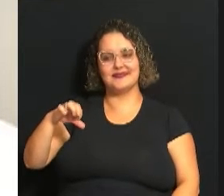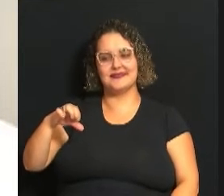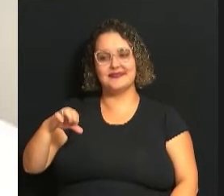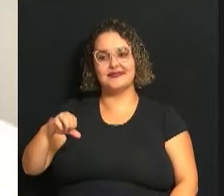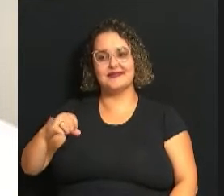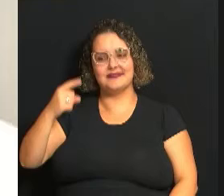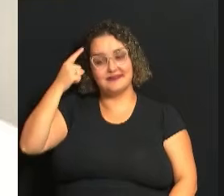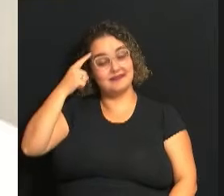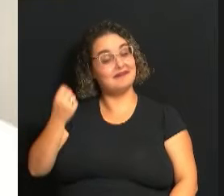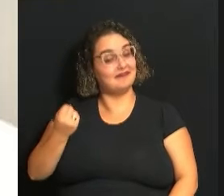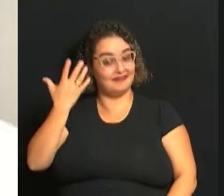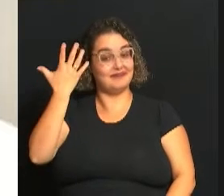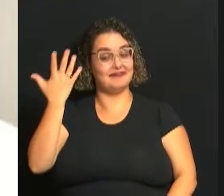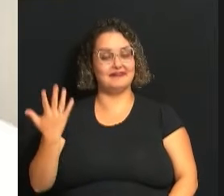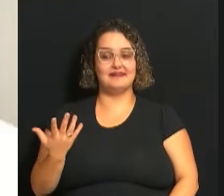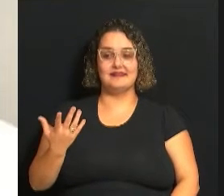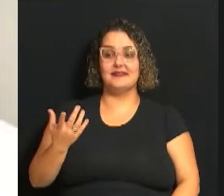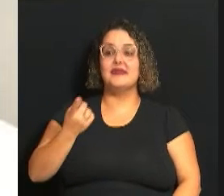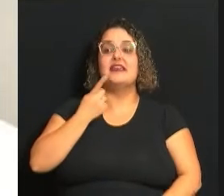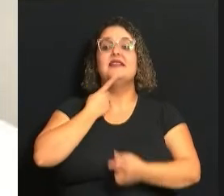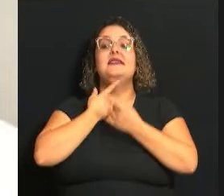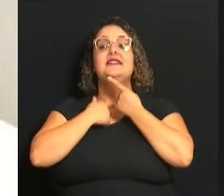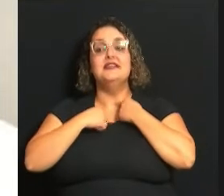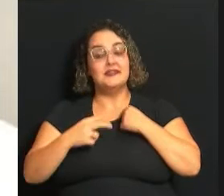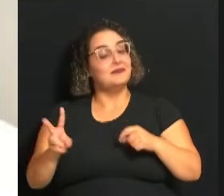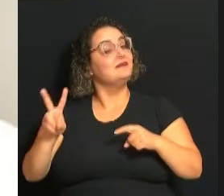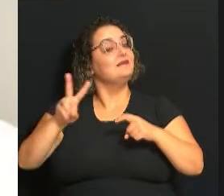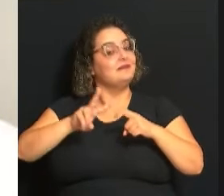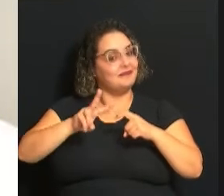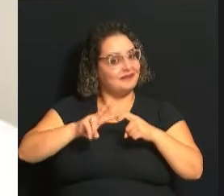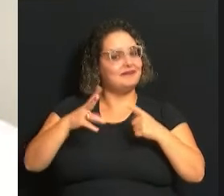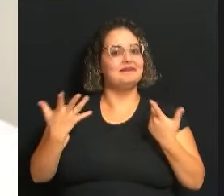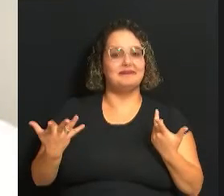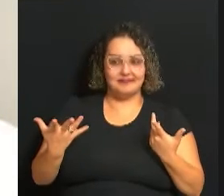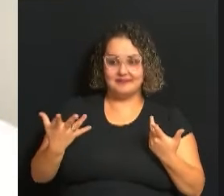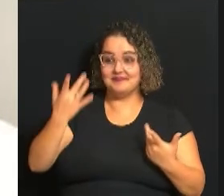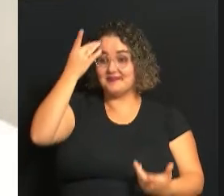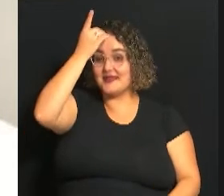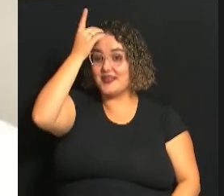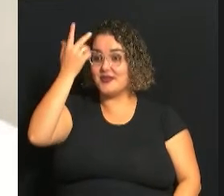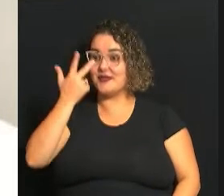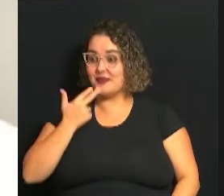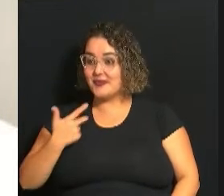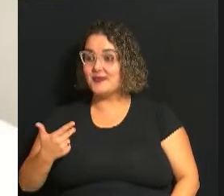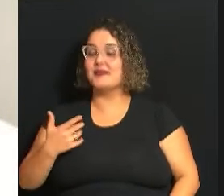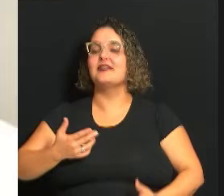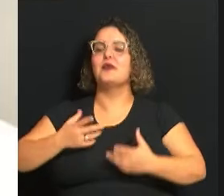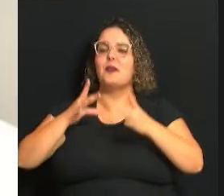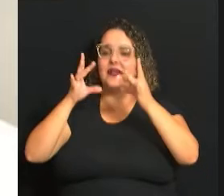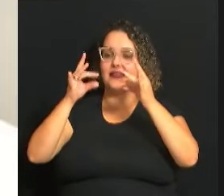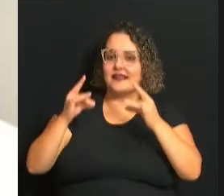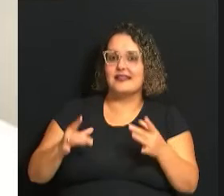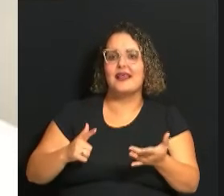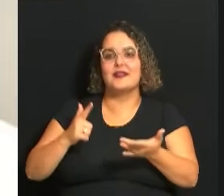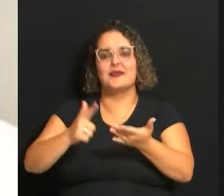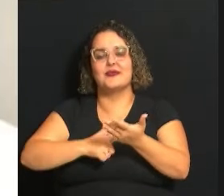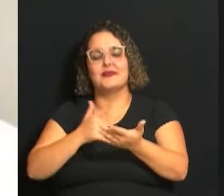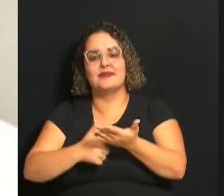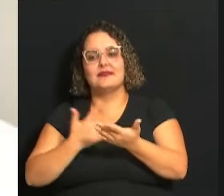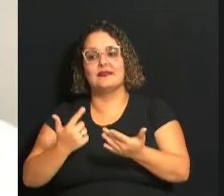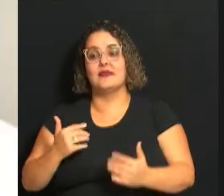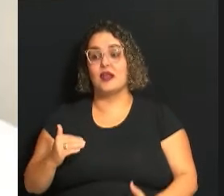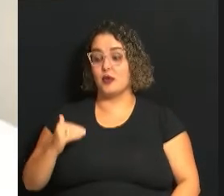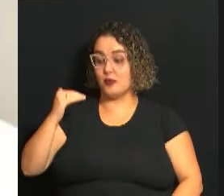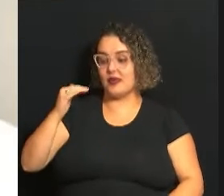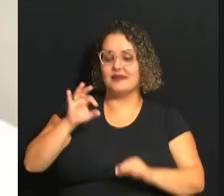minha vontade, o meu dom de ser médica veterinária. Isso eu relato com mais detalhes no meu livro. E cresci numa família, né,